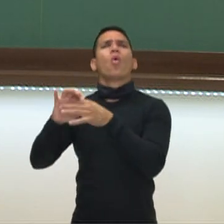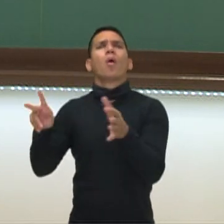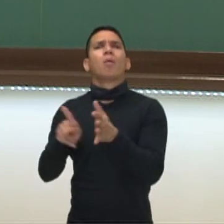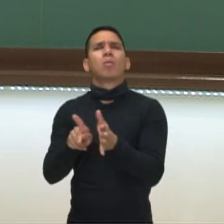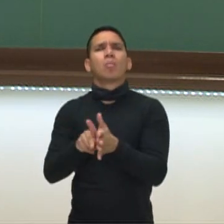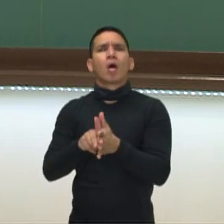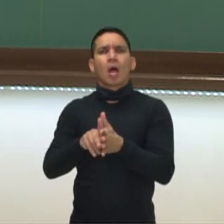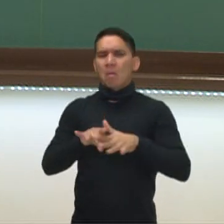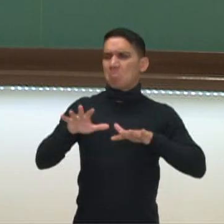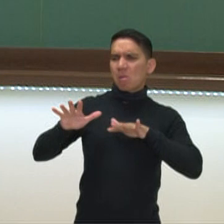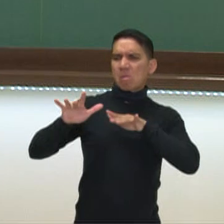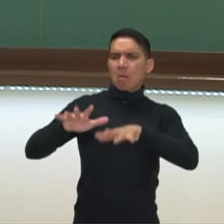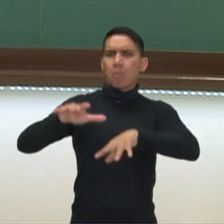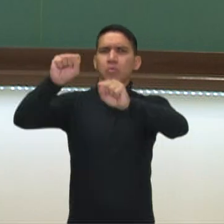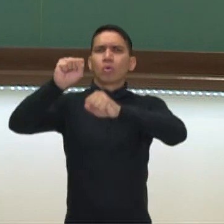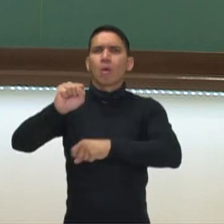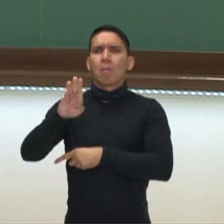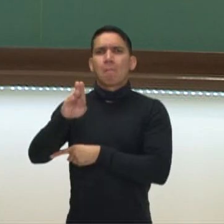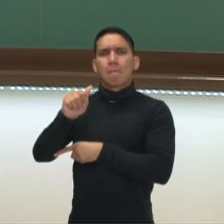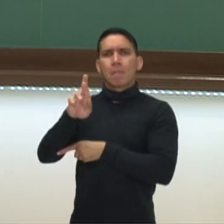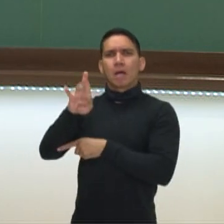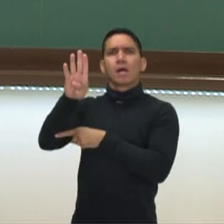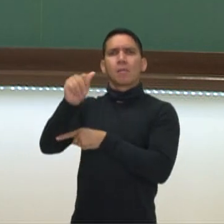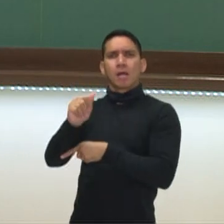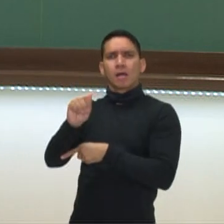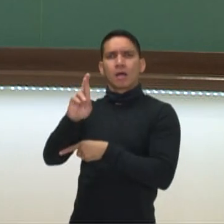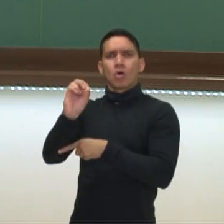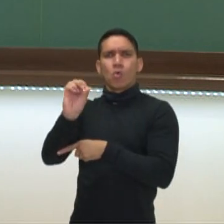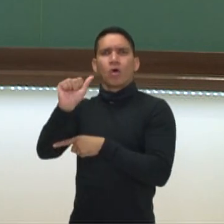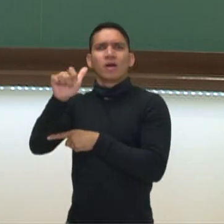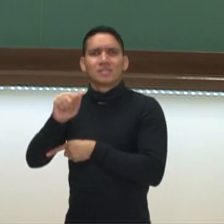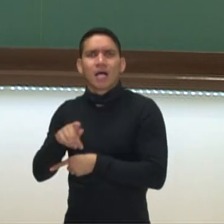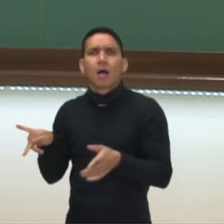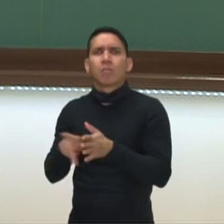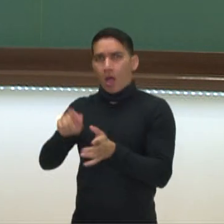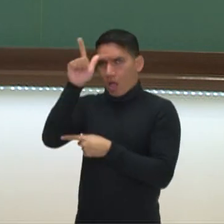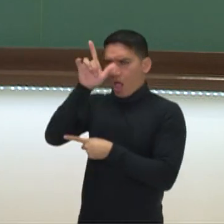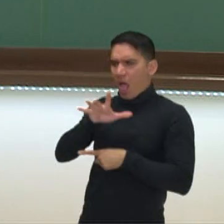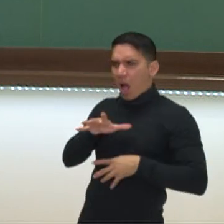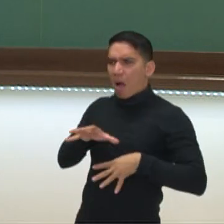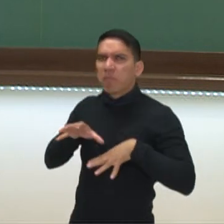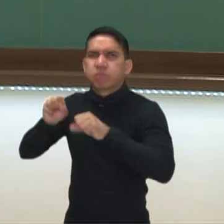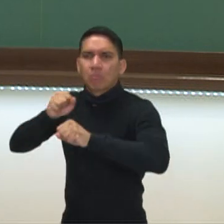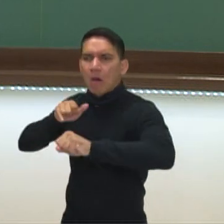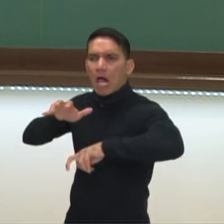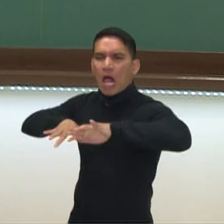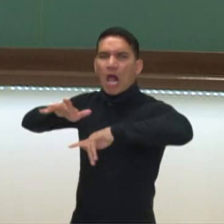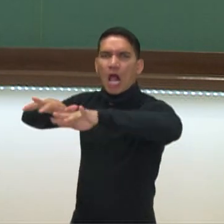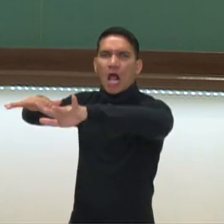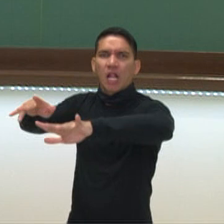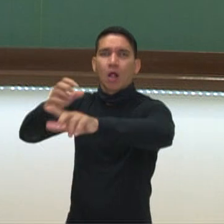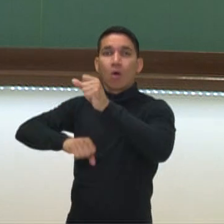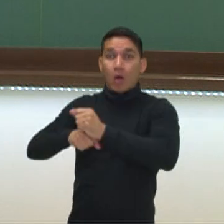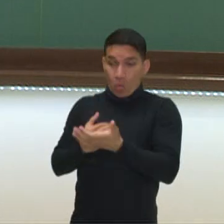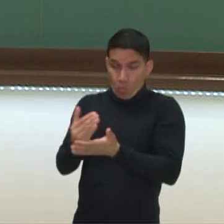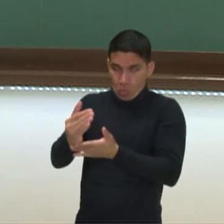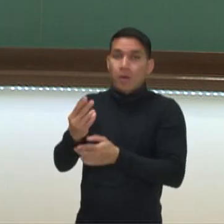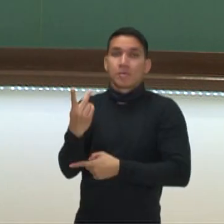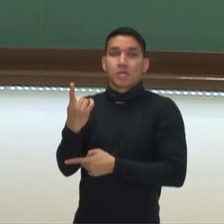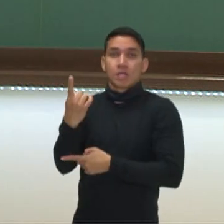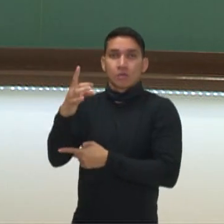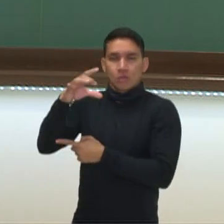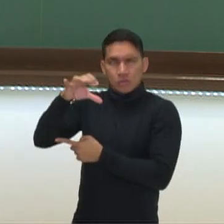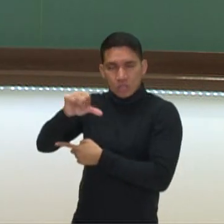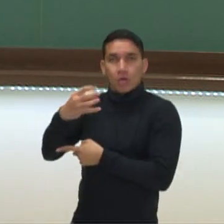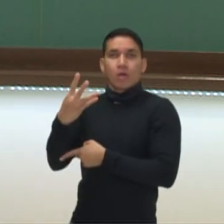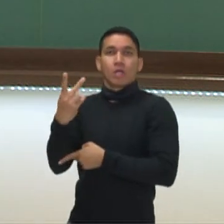Operação Barbarossa, ou seja, a invasão da Alemanha à União Soviética a partir de